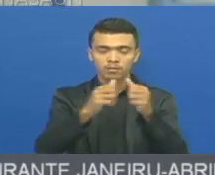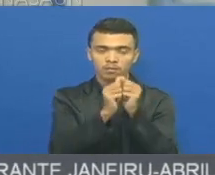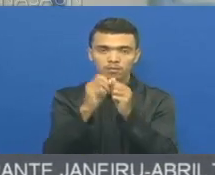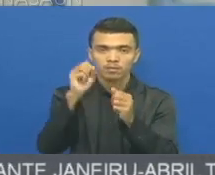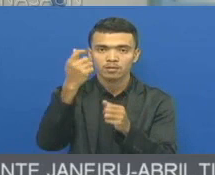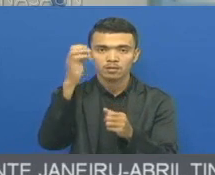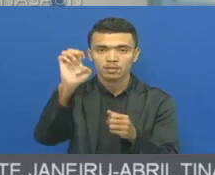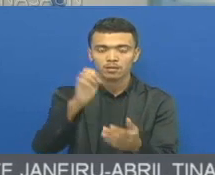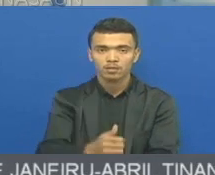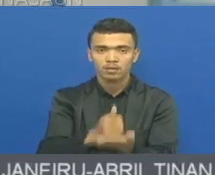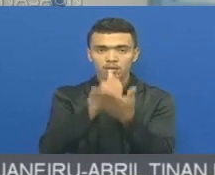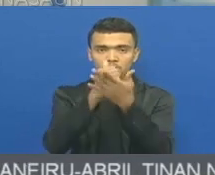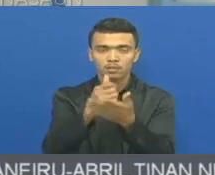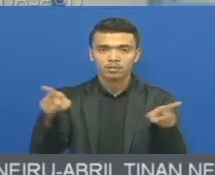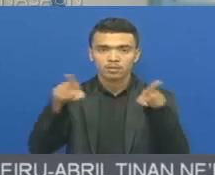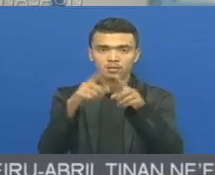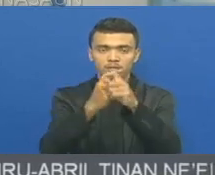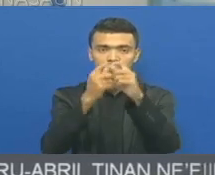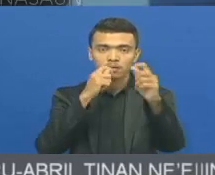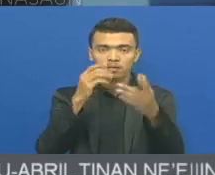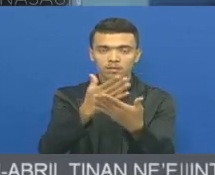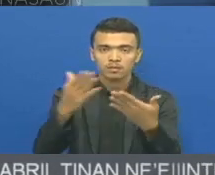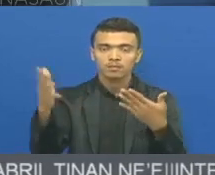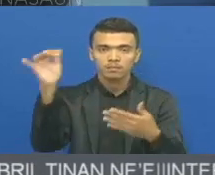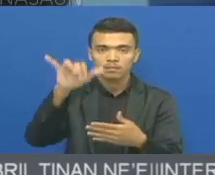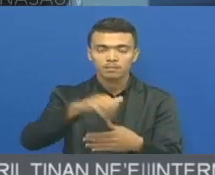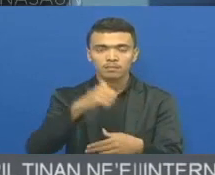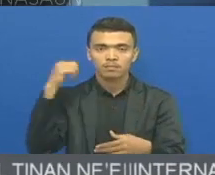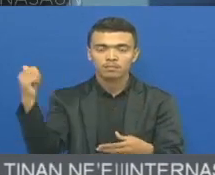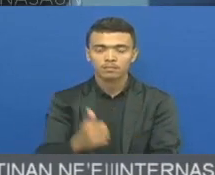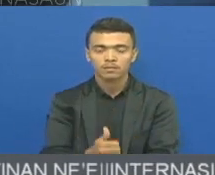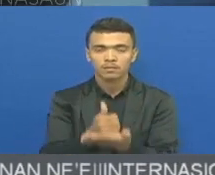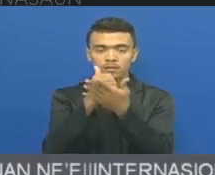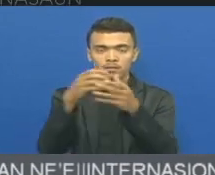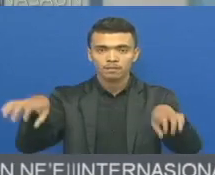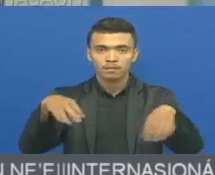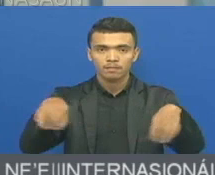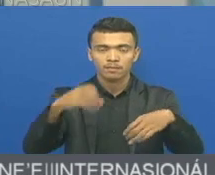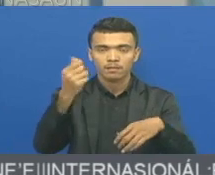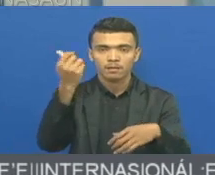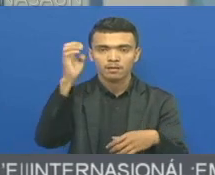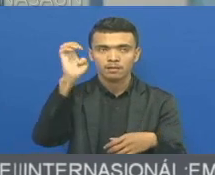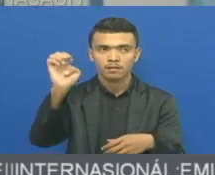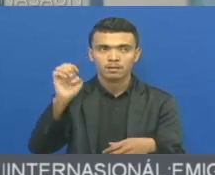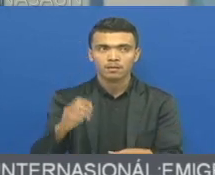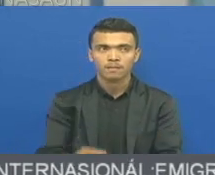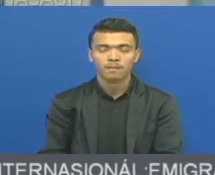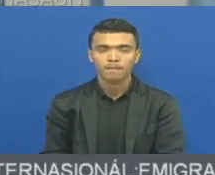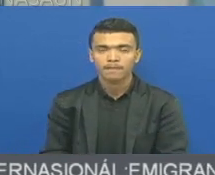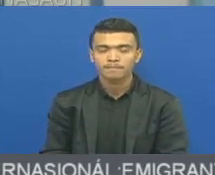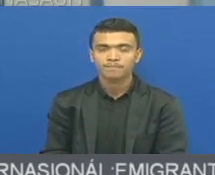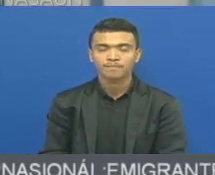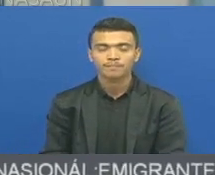foi apoio logística, Hanesan transporte no equipamento essencial selo, onde facilita serviço estai. O município Cova Lima, Ramoto Coa